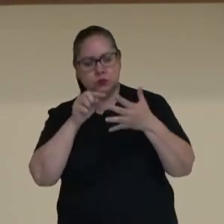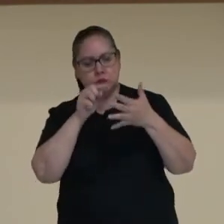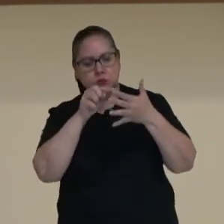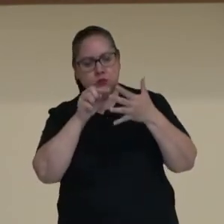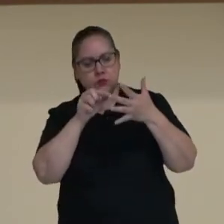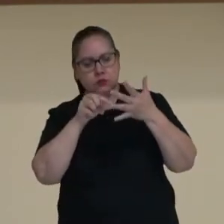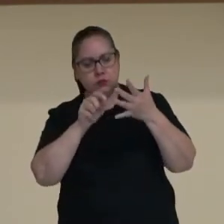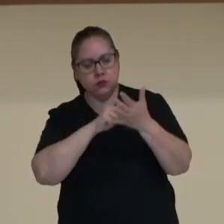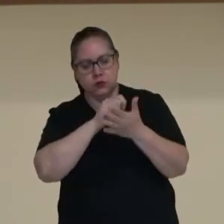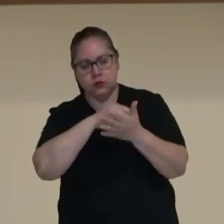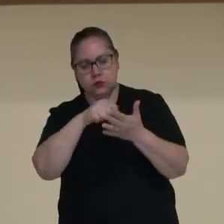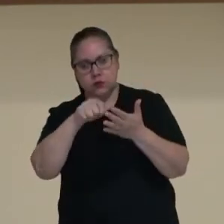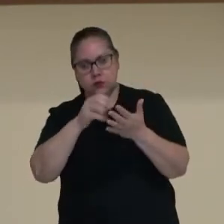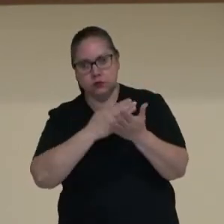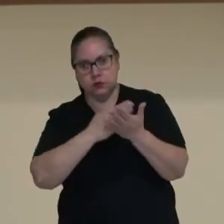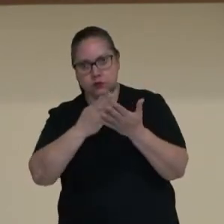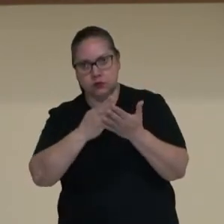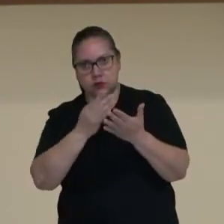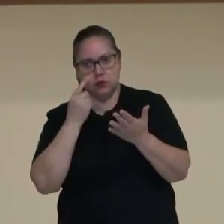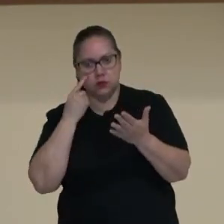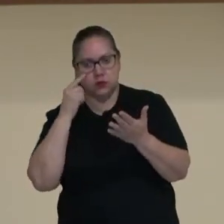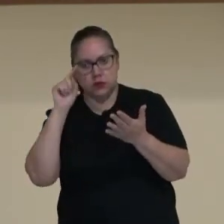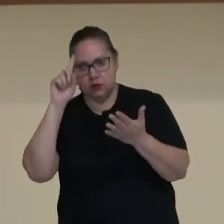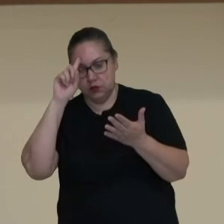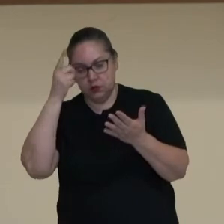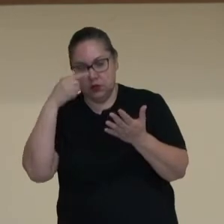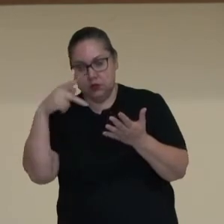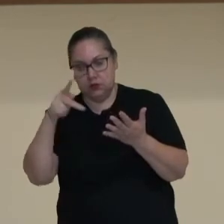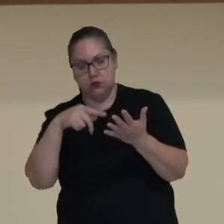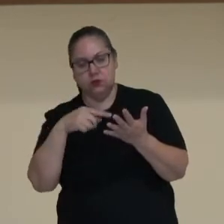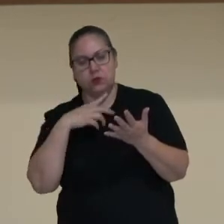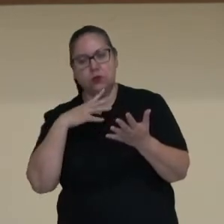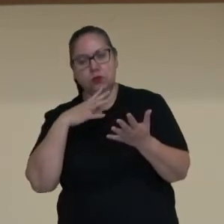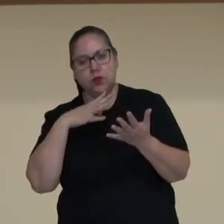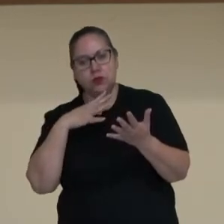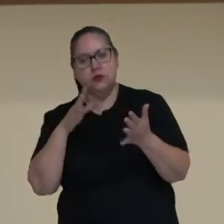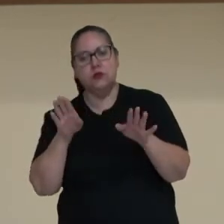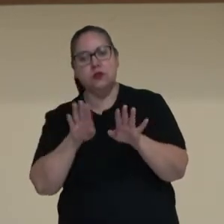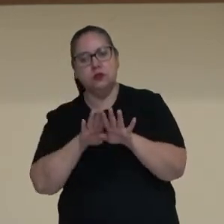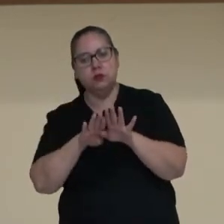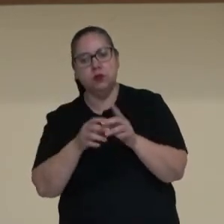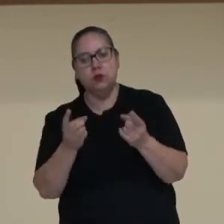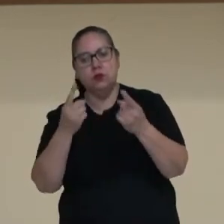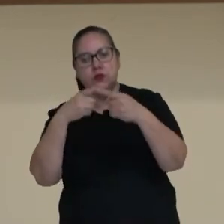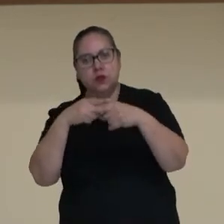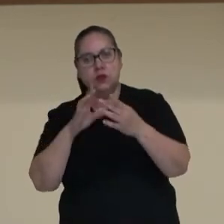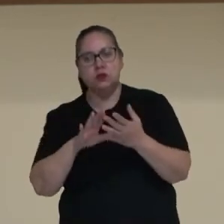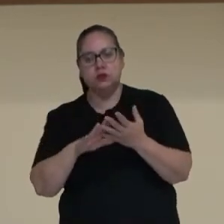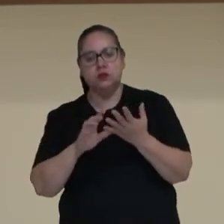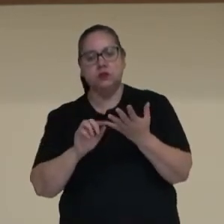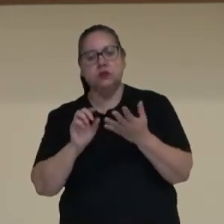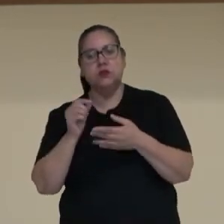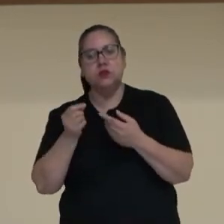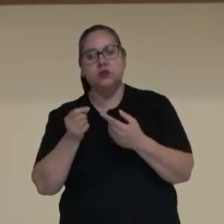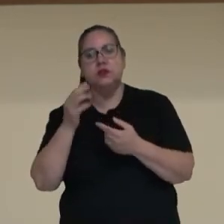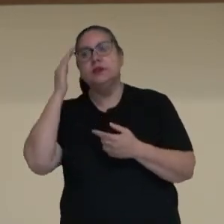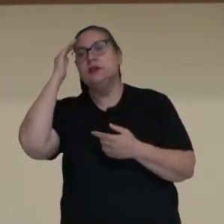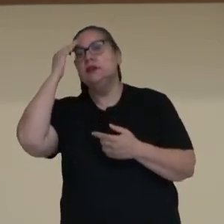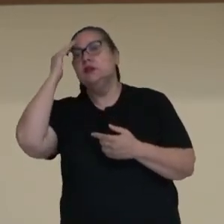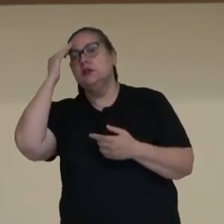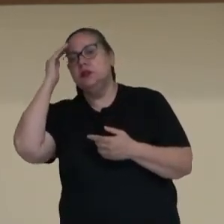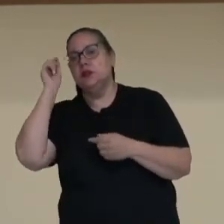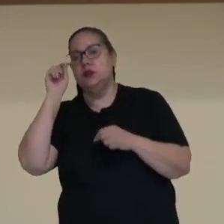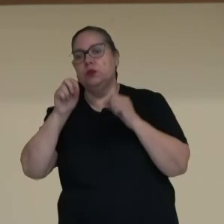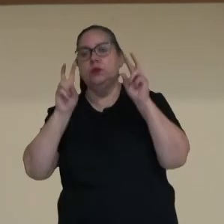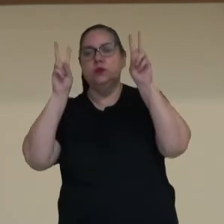você escreva a partir de um ponto de vista, mas que você também conheça os pontos contrários. Isso faz parte de entender o tema